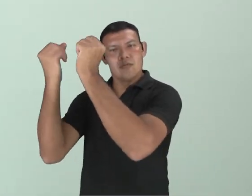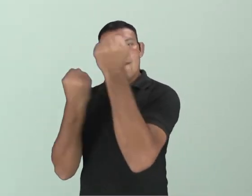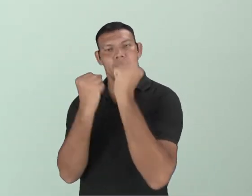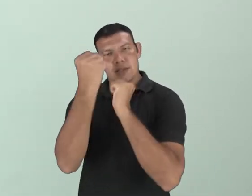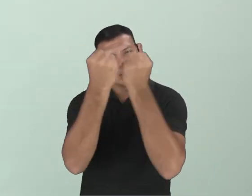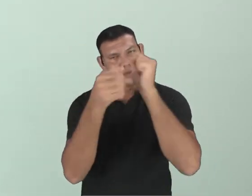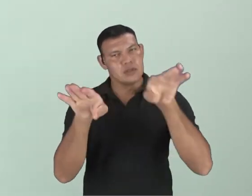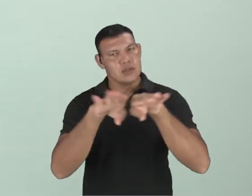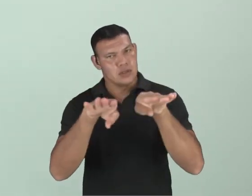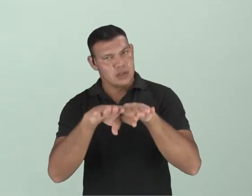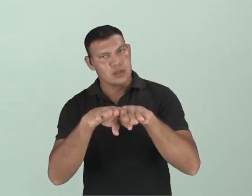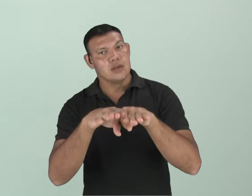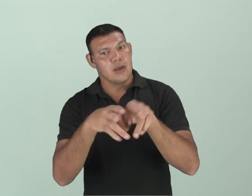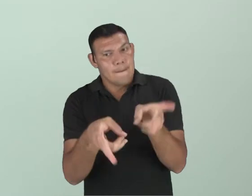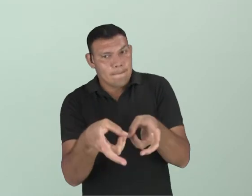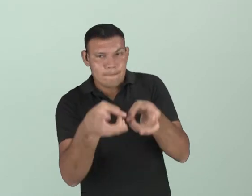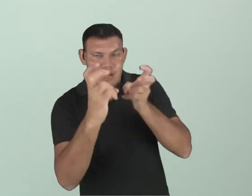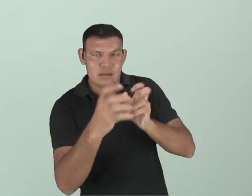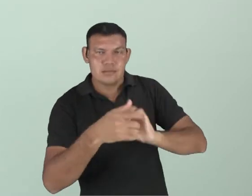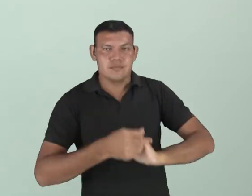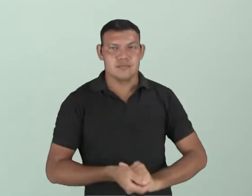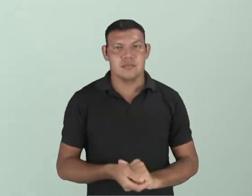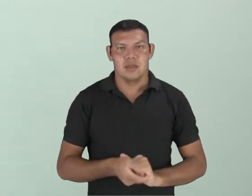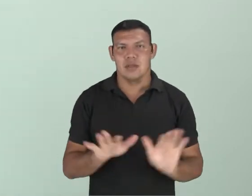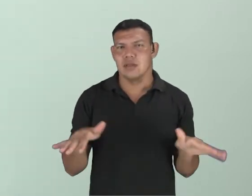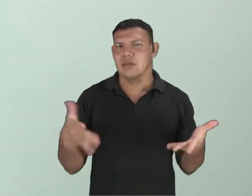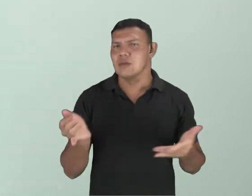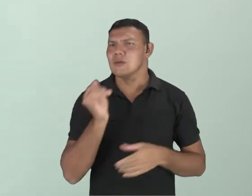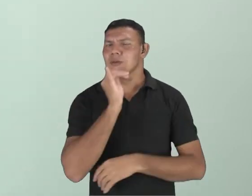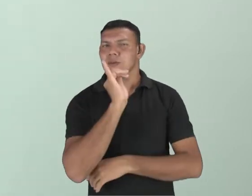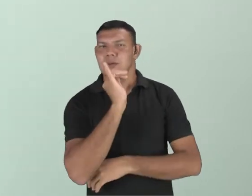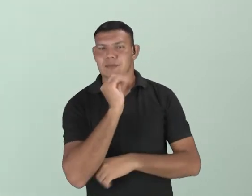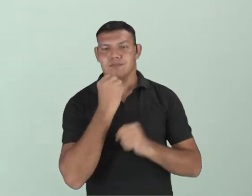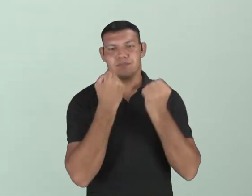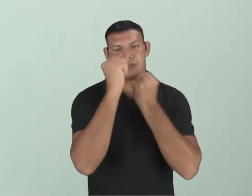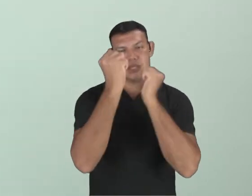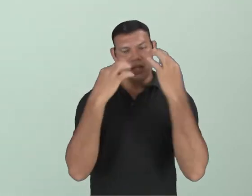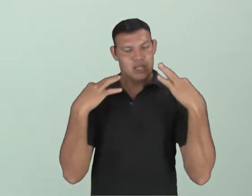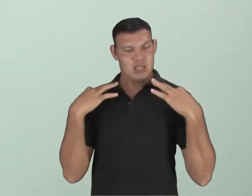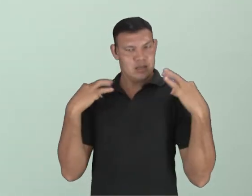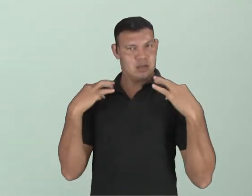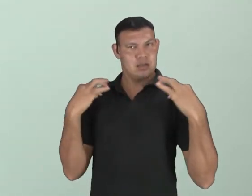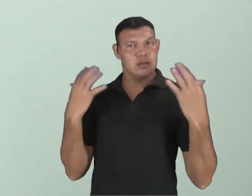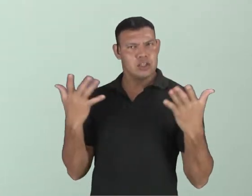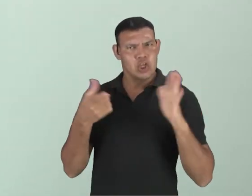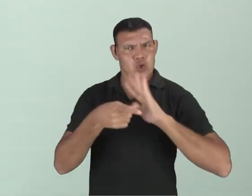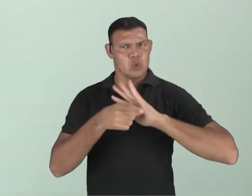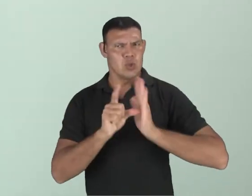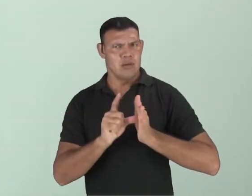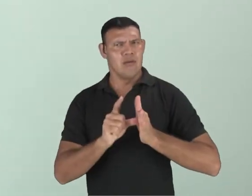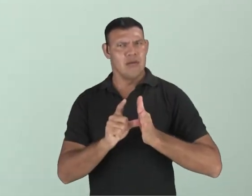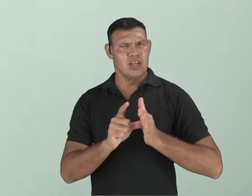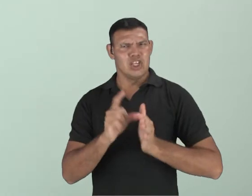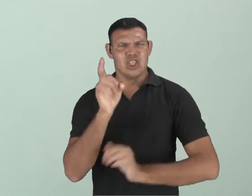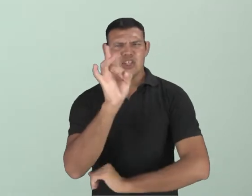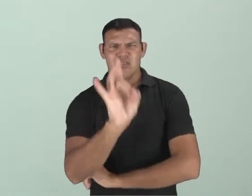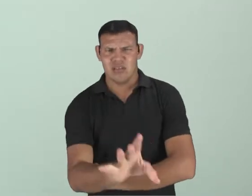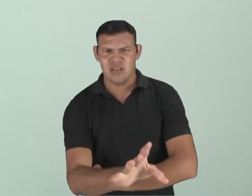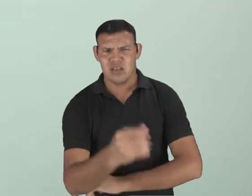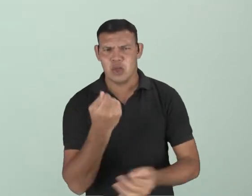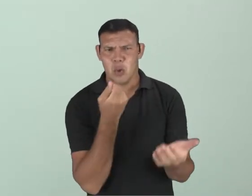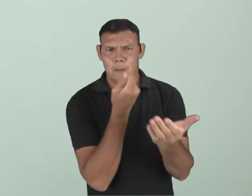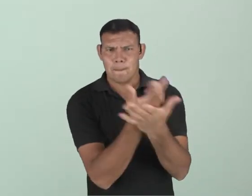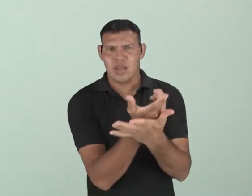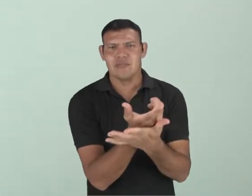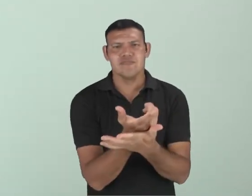indústria, percebemos que, por exemplo, a indústria têxtil de roupas, que antes você só comprava